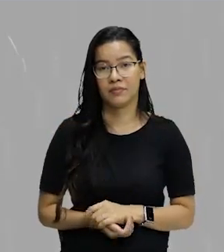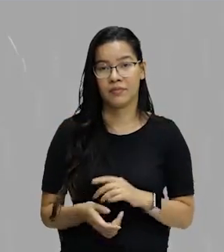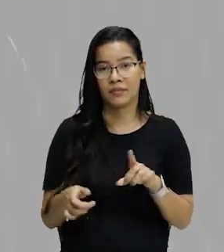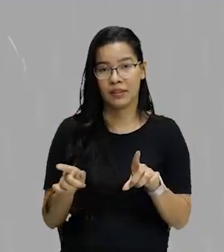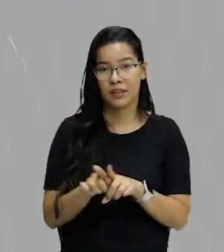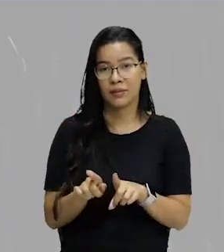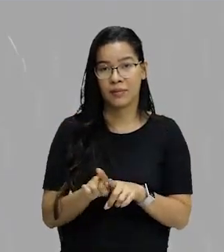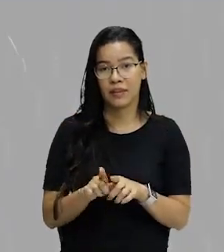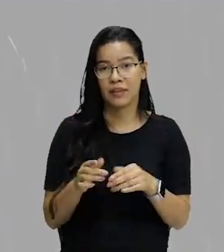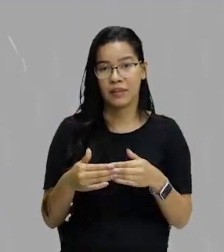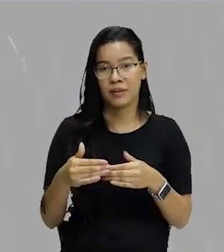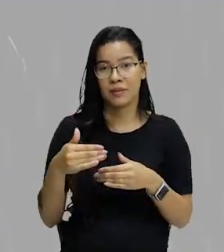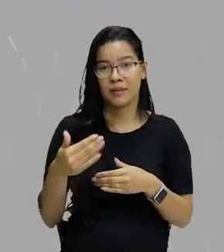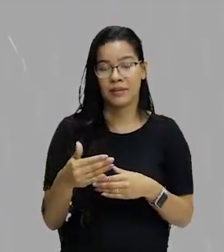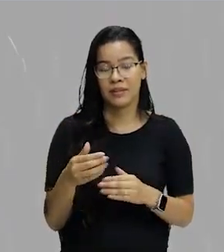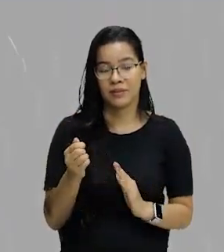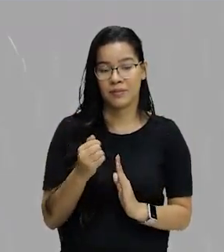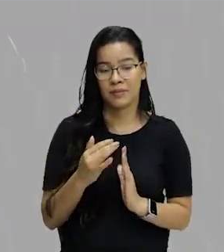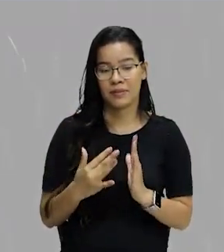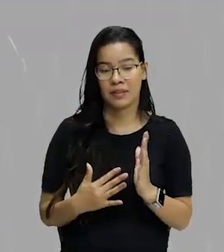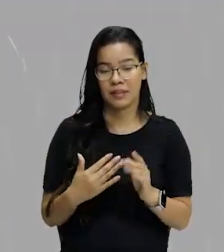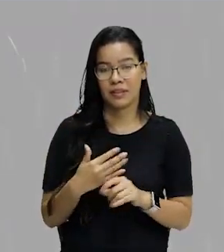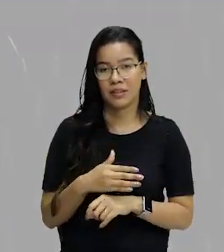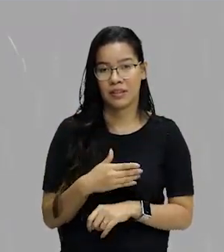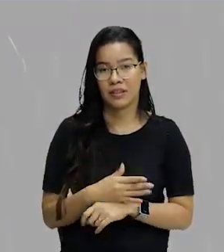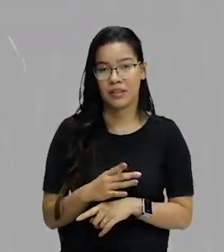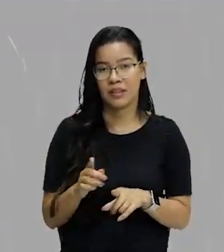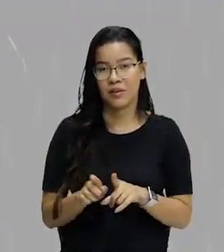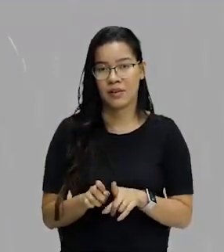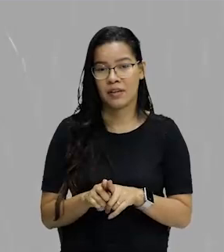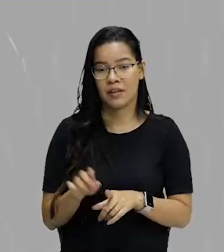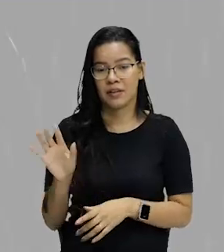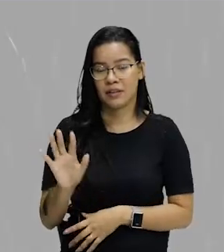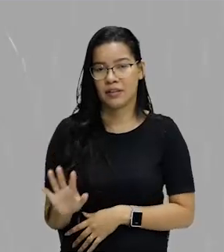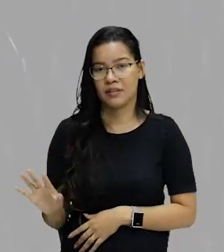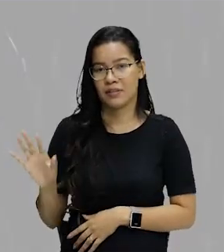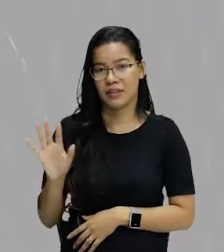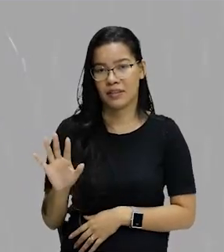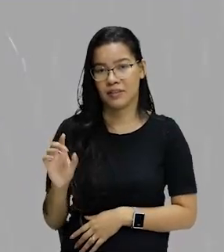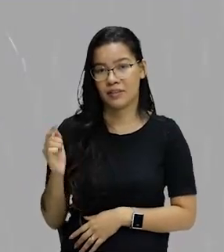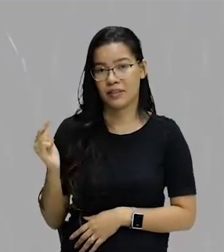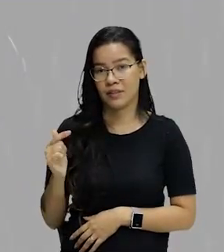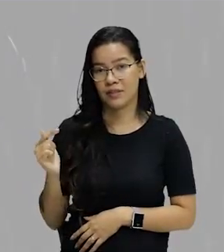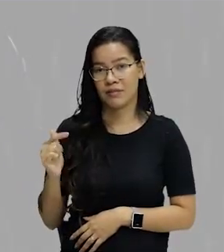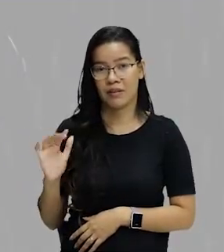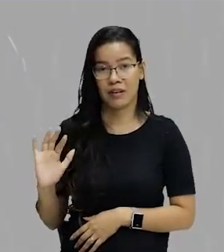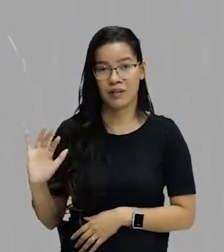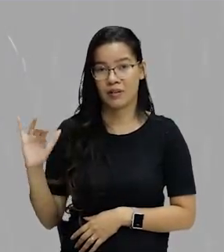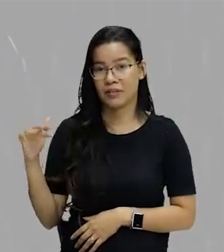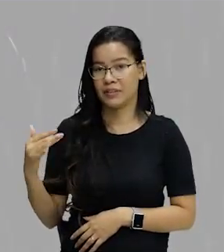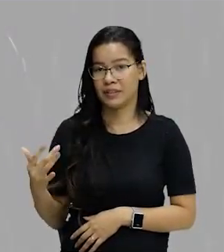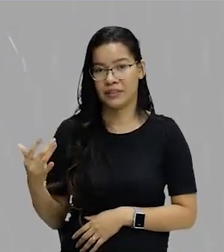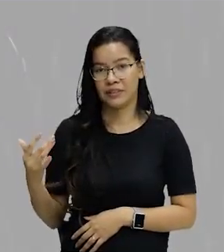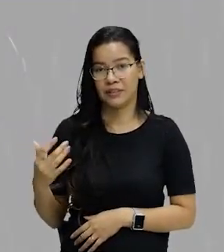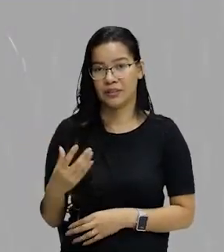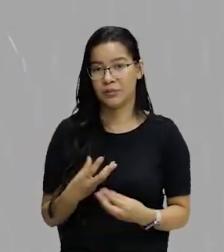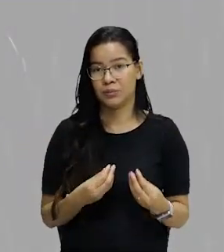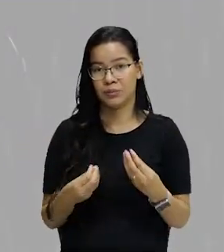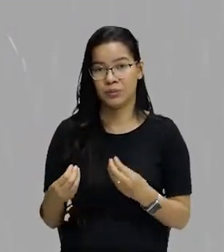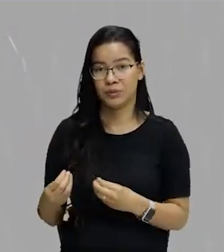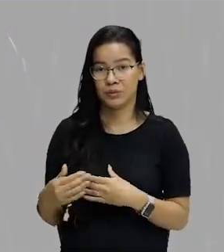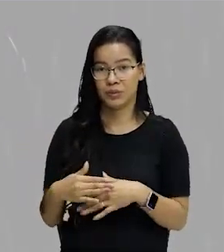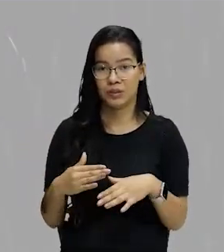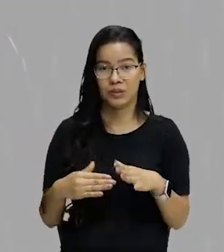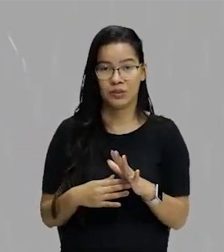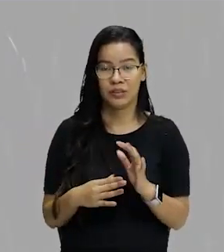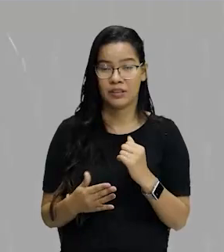ela passa a ser praticada também no ambiente artificial. Isso aqui acontece muito em